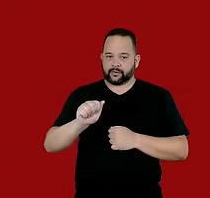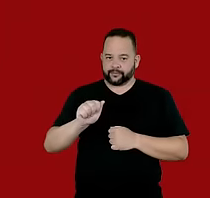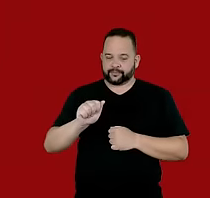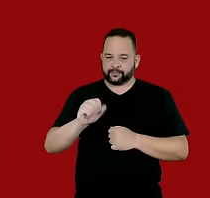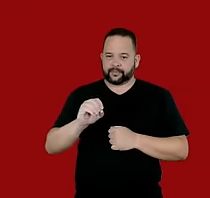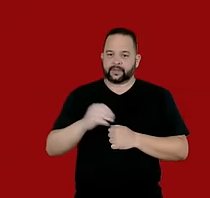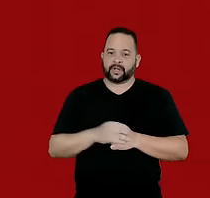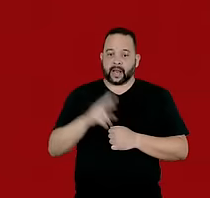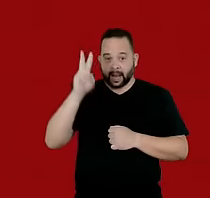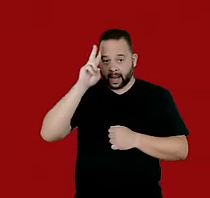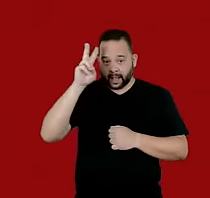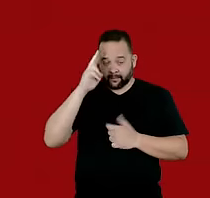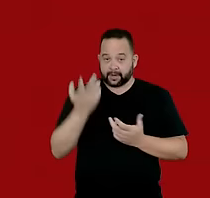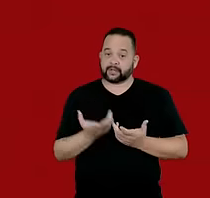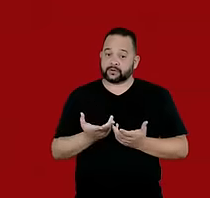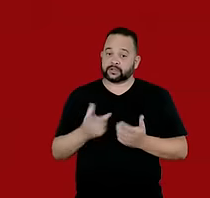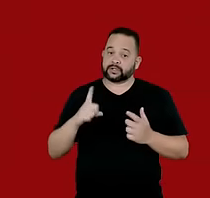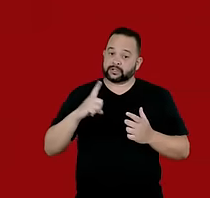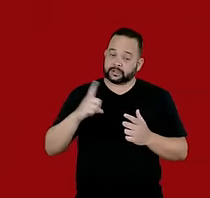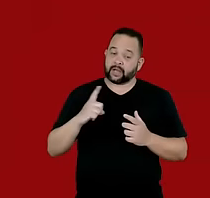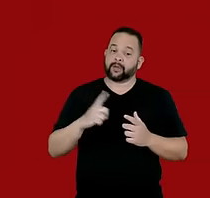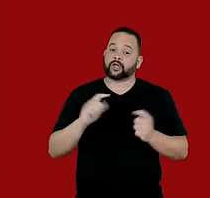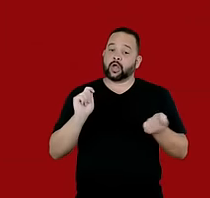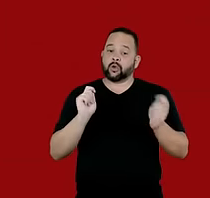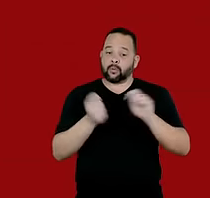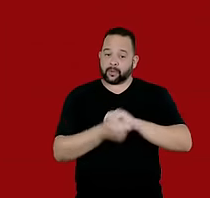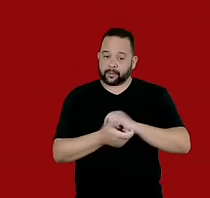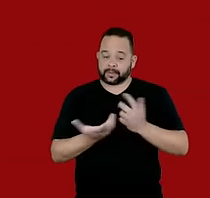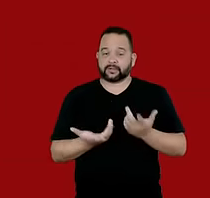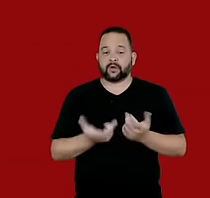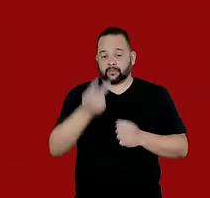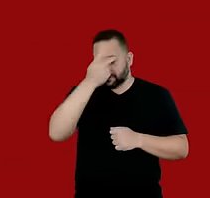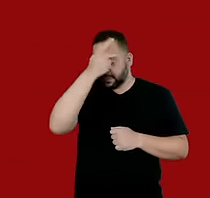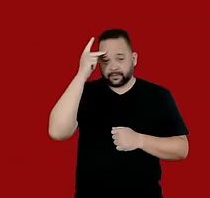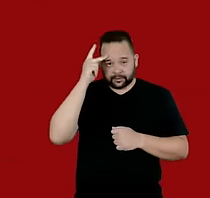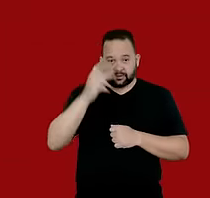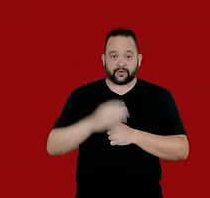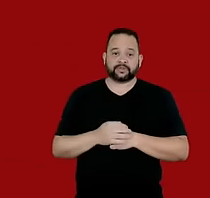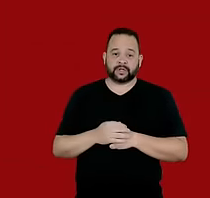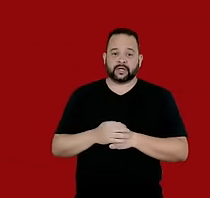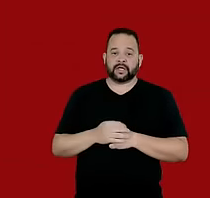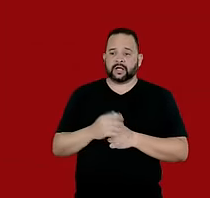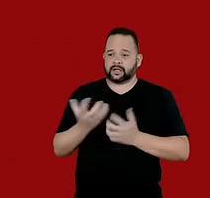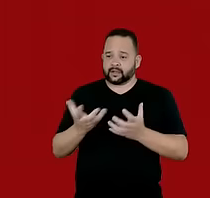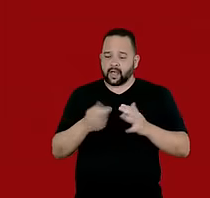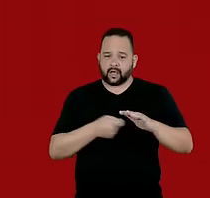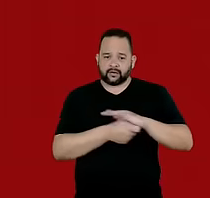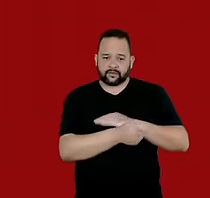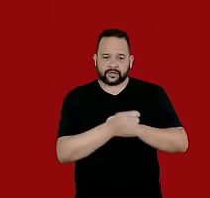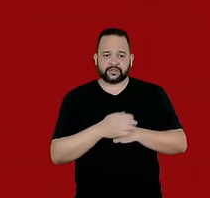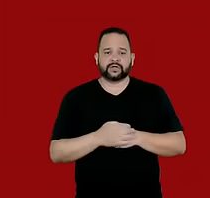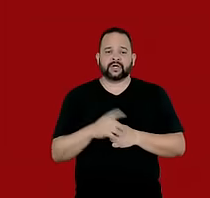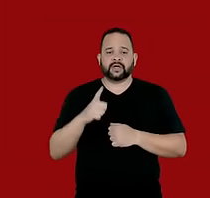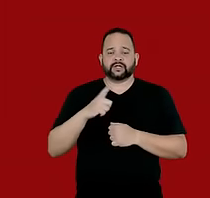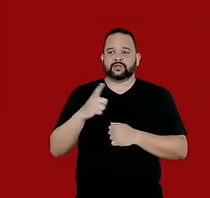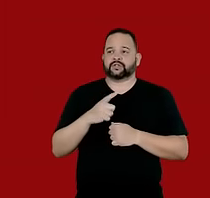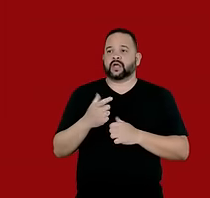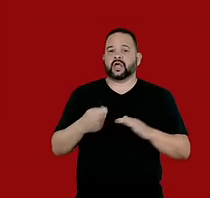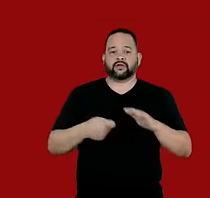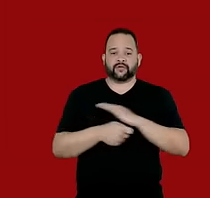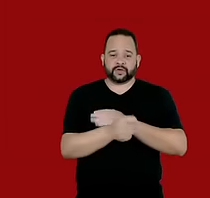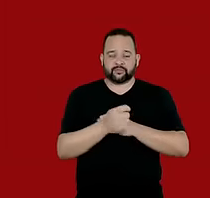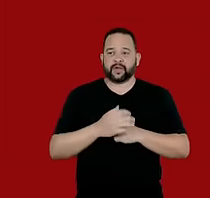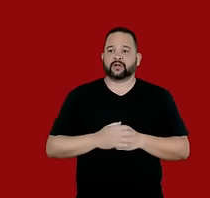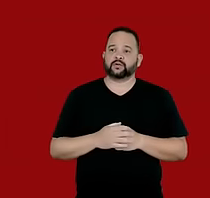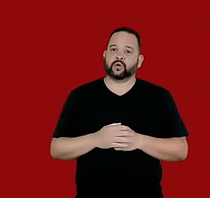vez mais alternativa dos investidores Principalmente as pessoas físicas de ter alternativas de investimentos isentos quando a gente faz a que a gente chama o